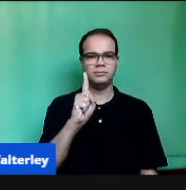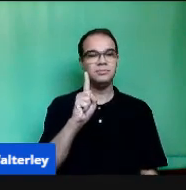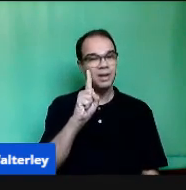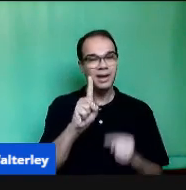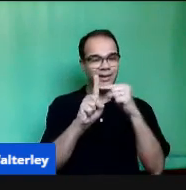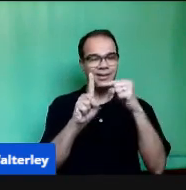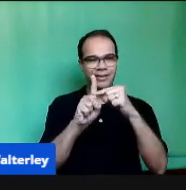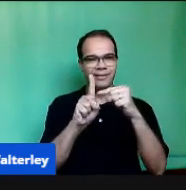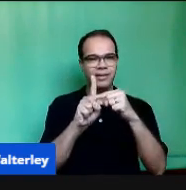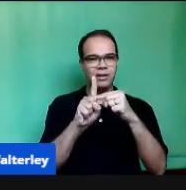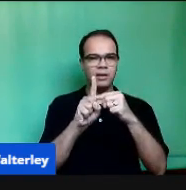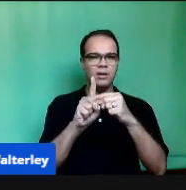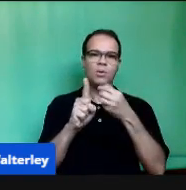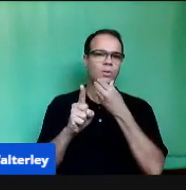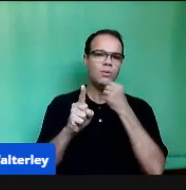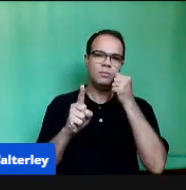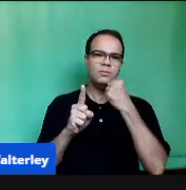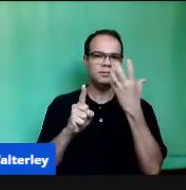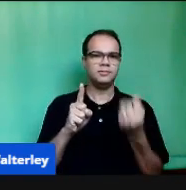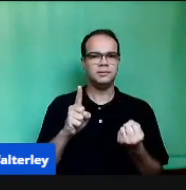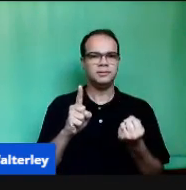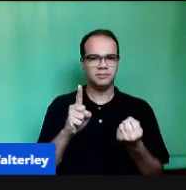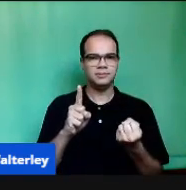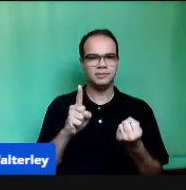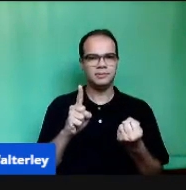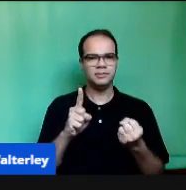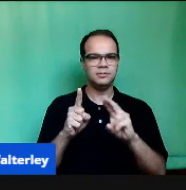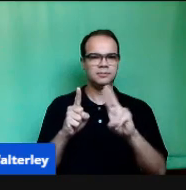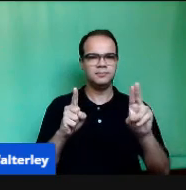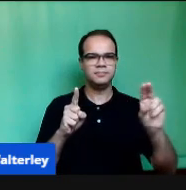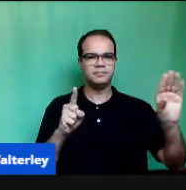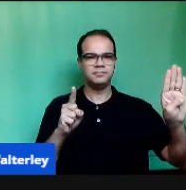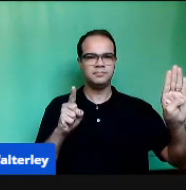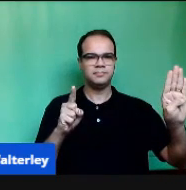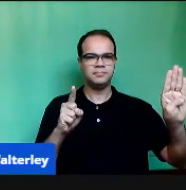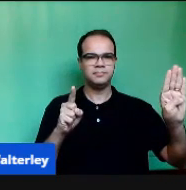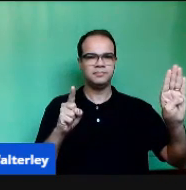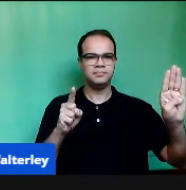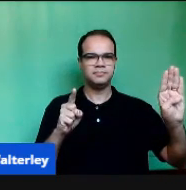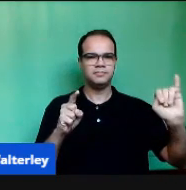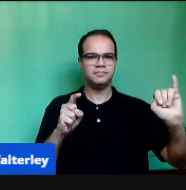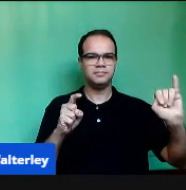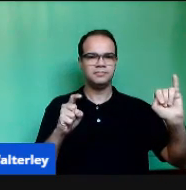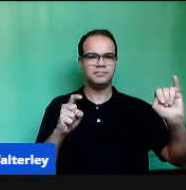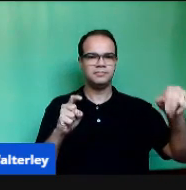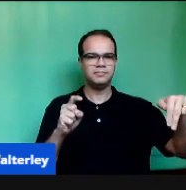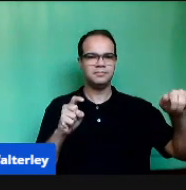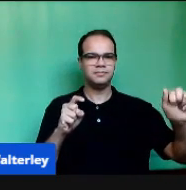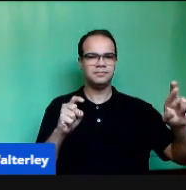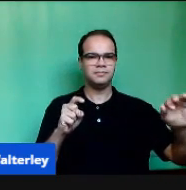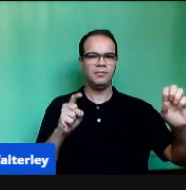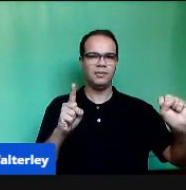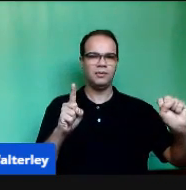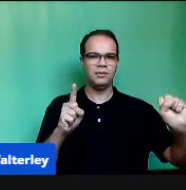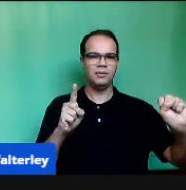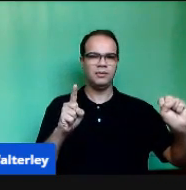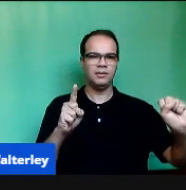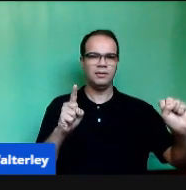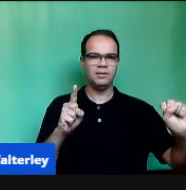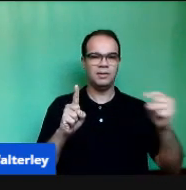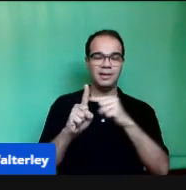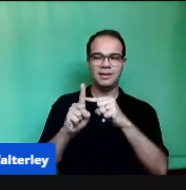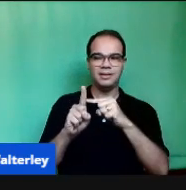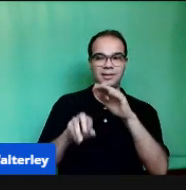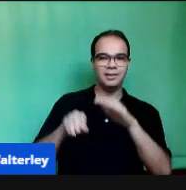sua vivência das suas próprias identidades, elas não se identificam com nenhum desses gêneros, é o que a